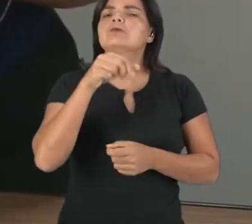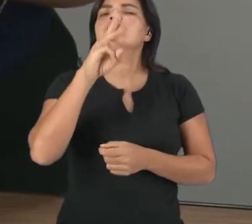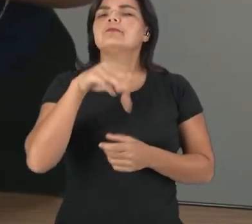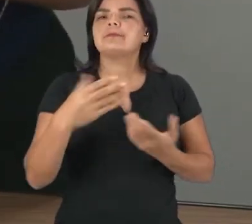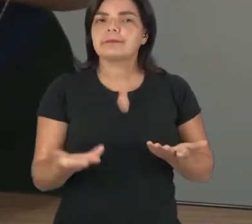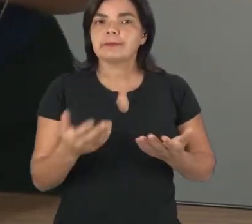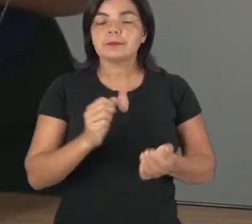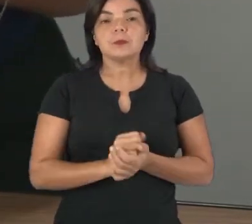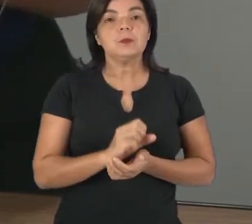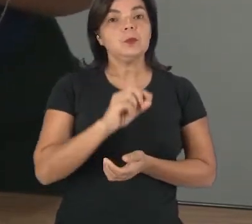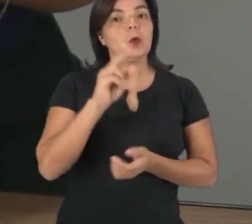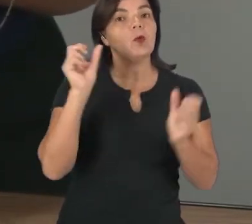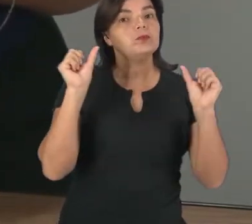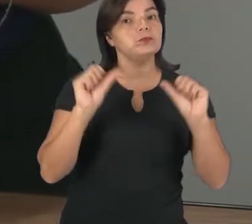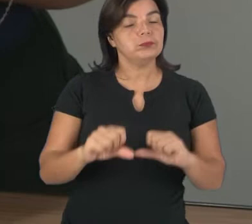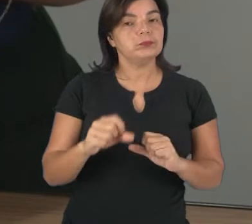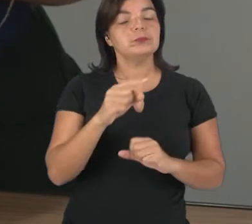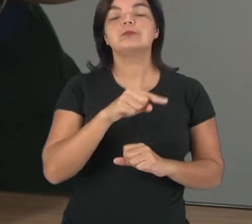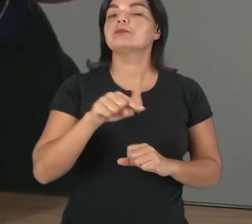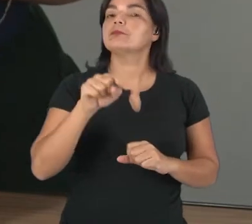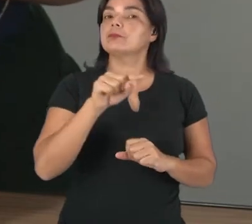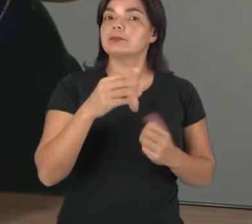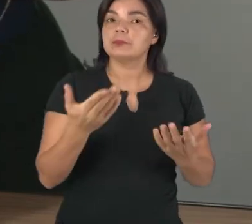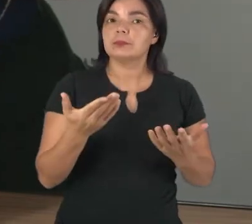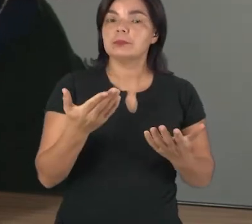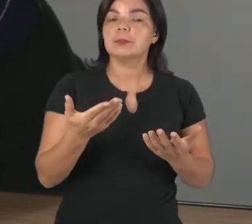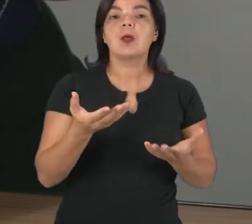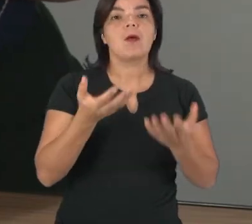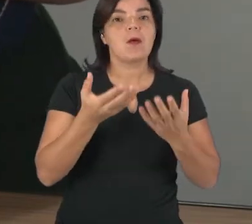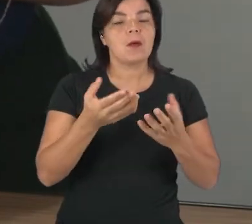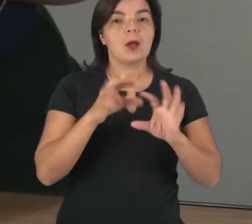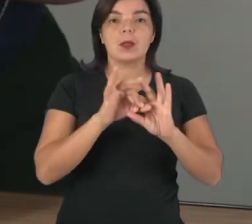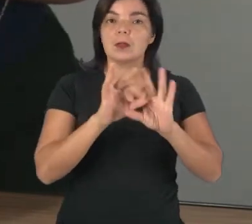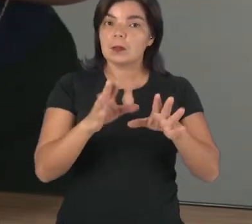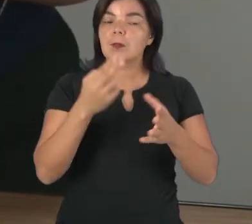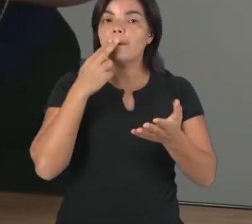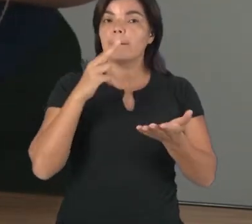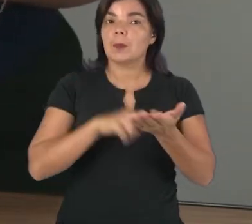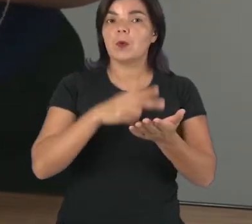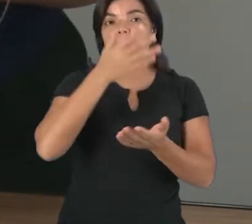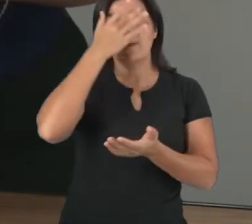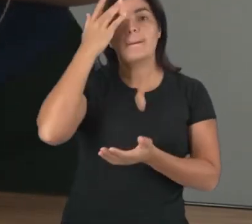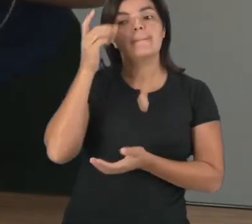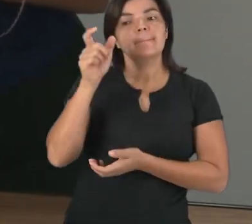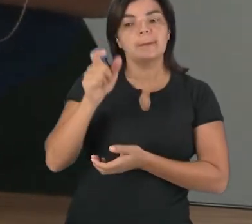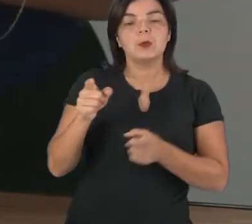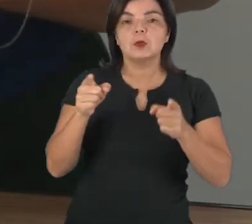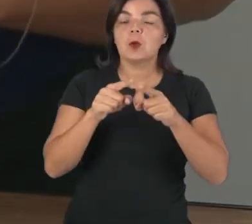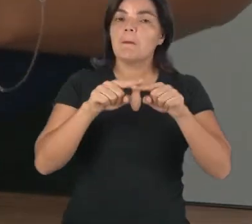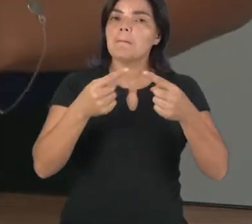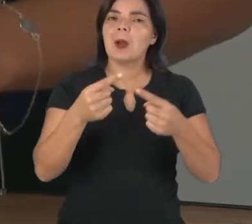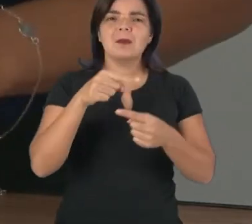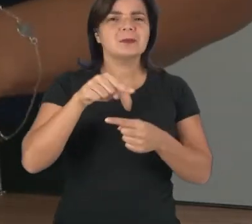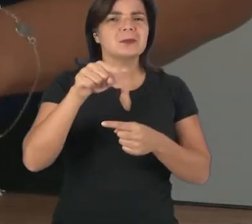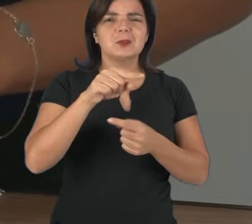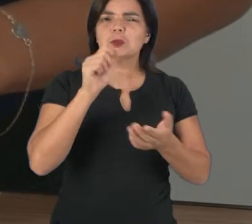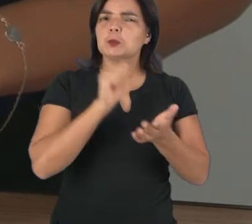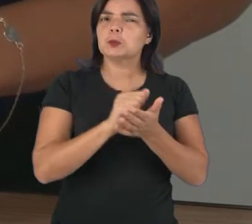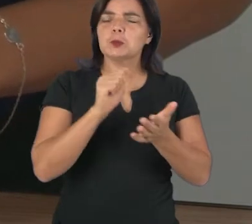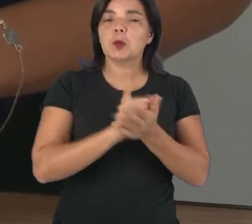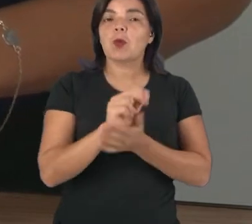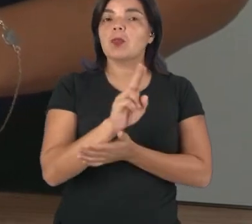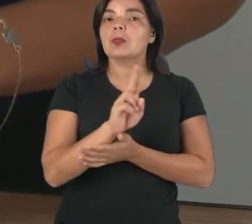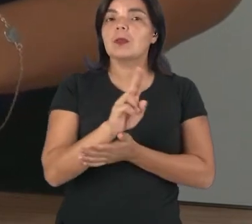quem? Ou pior, você quer deixar um bilhete para uma pessoa, mas você não escreveu o